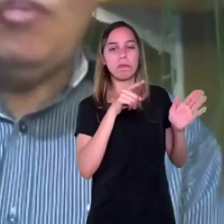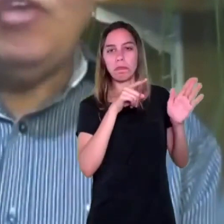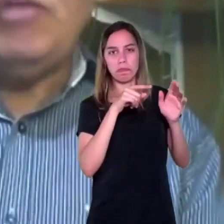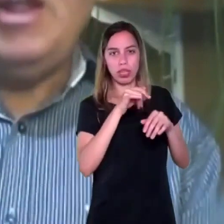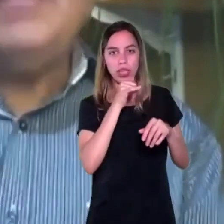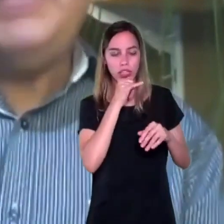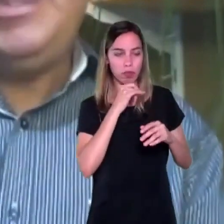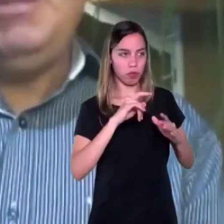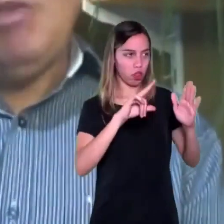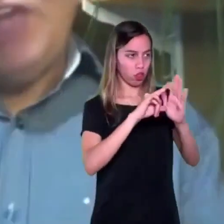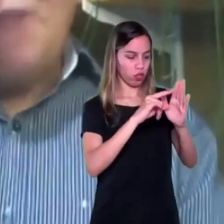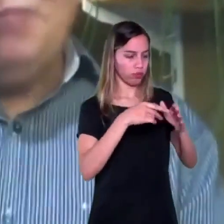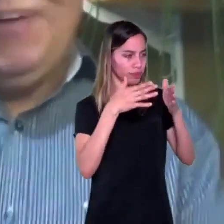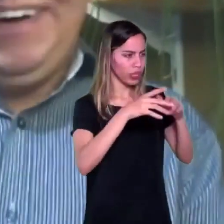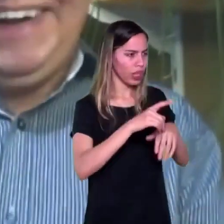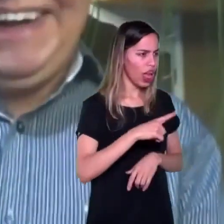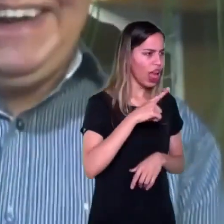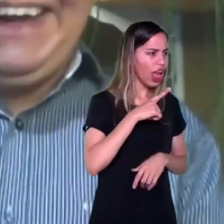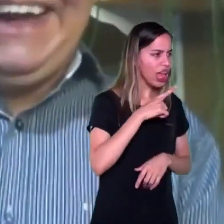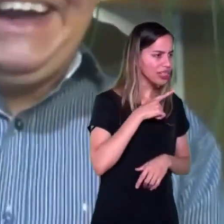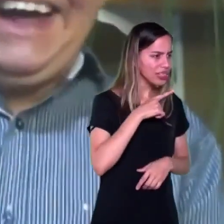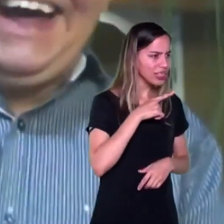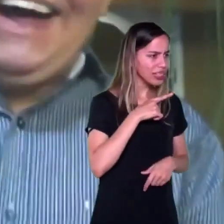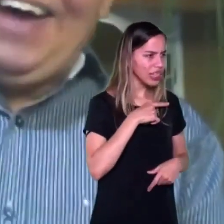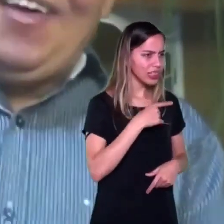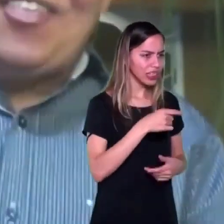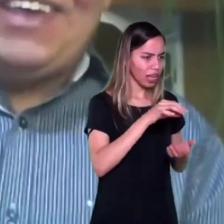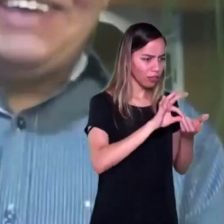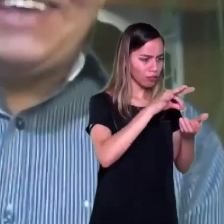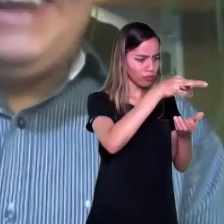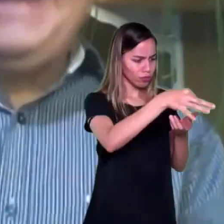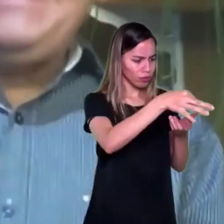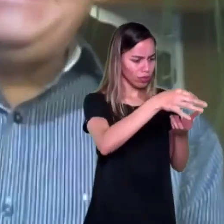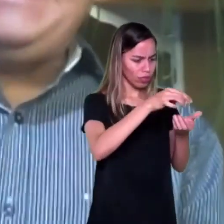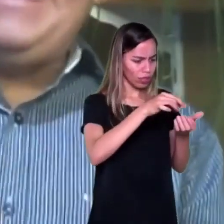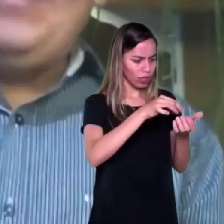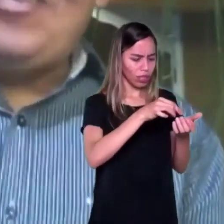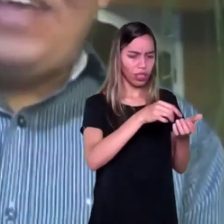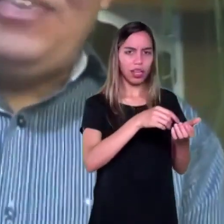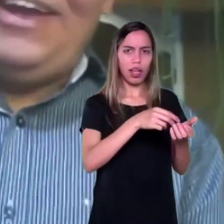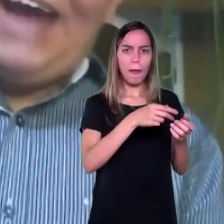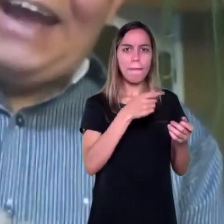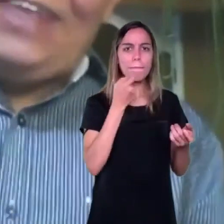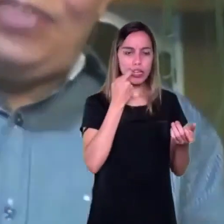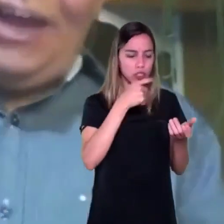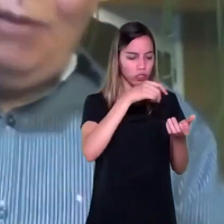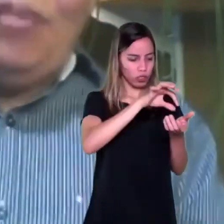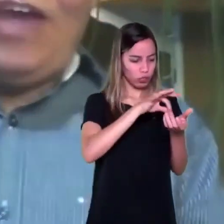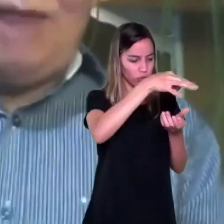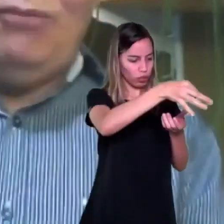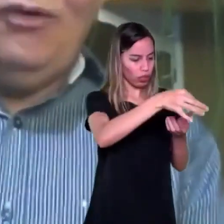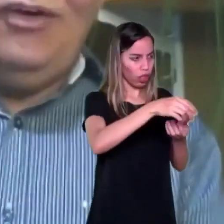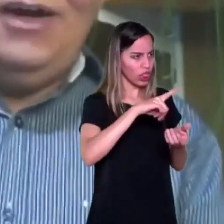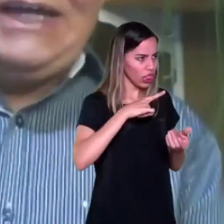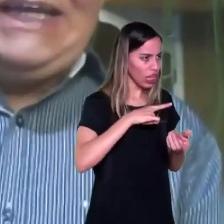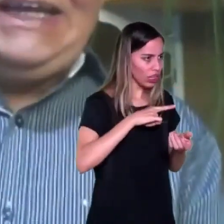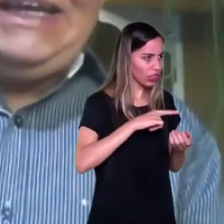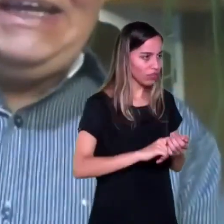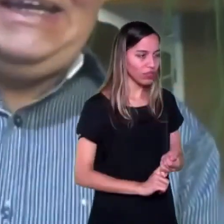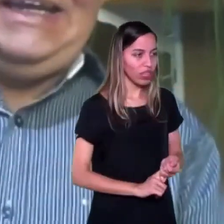o comerciante fala, tem, mas acabou. Ou seja, e eu resgatei Aqui Tem, Mas